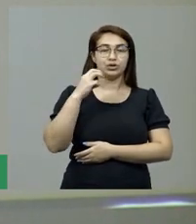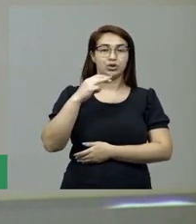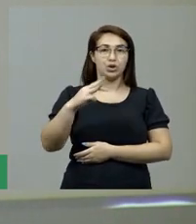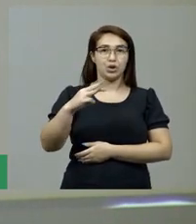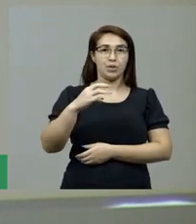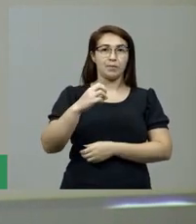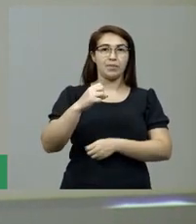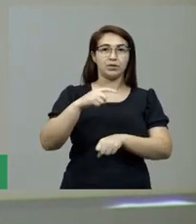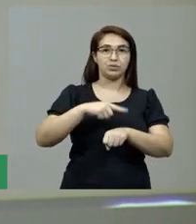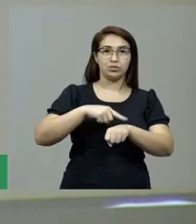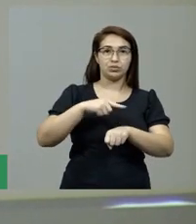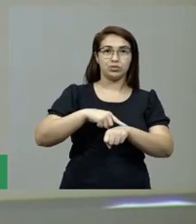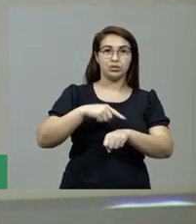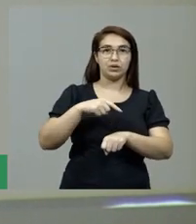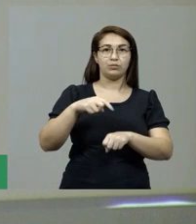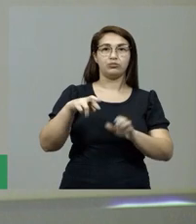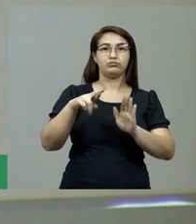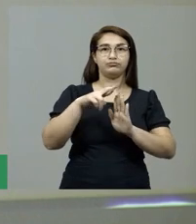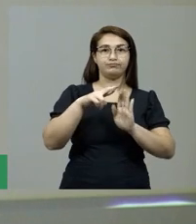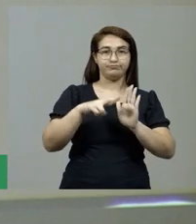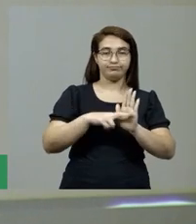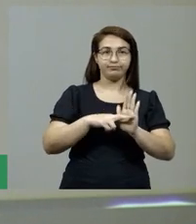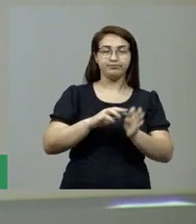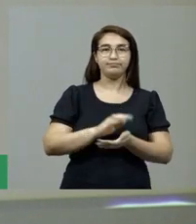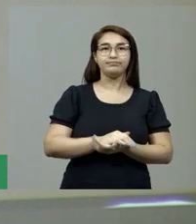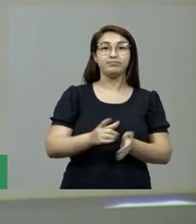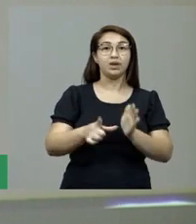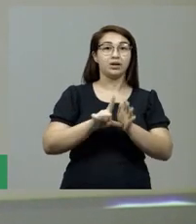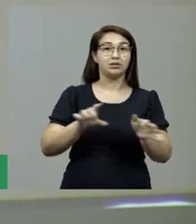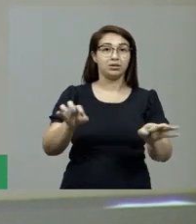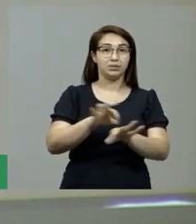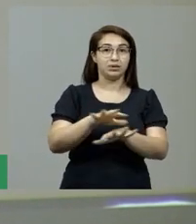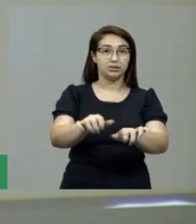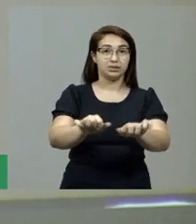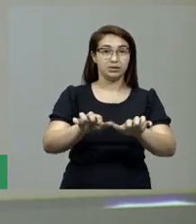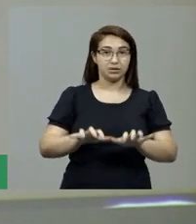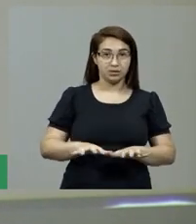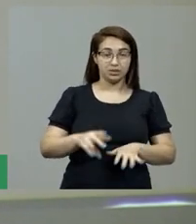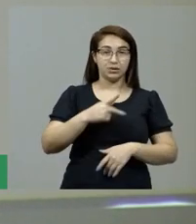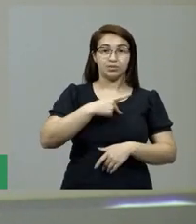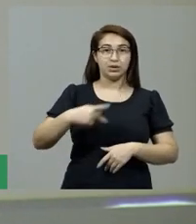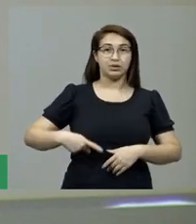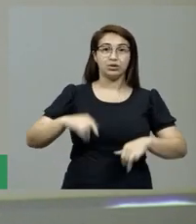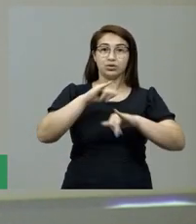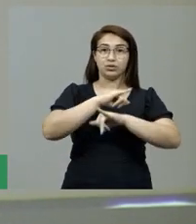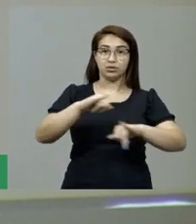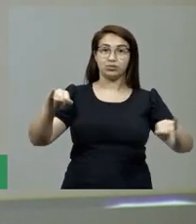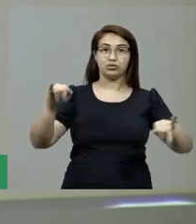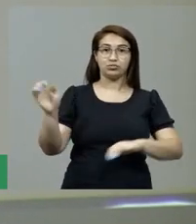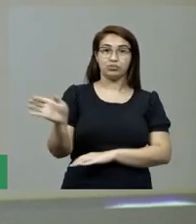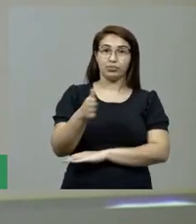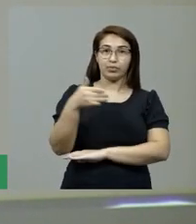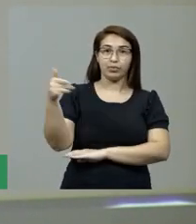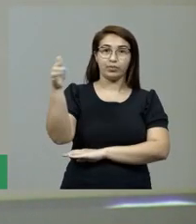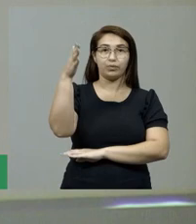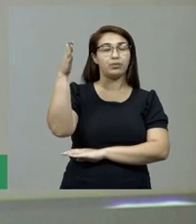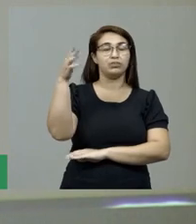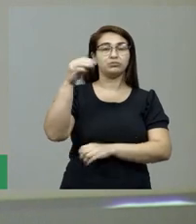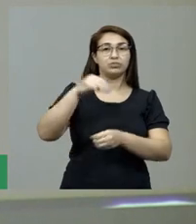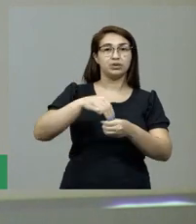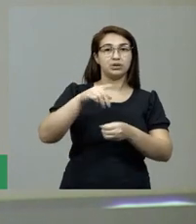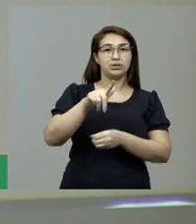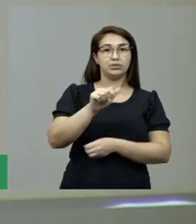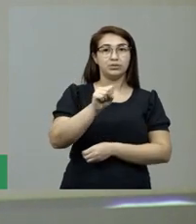horário regimental. Nada mais havendo, e antes de encerrar a sessão, o senhor presidente anunciou a execução do hino do município de